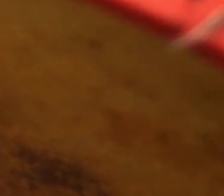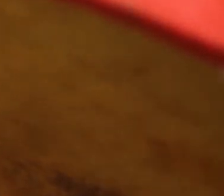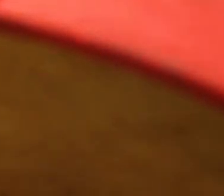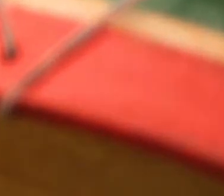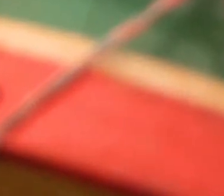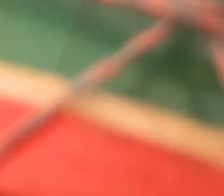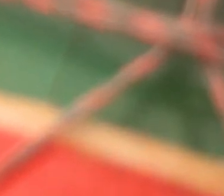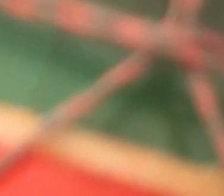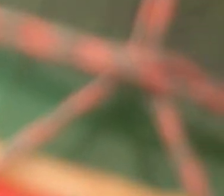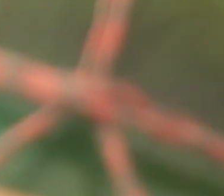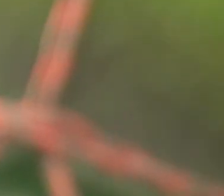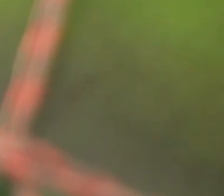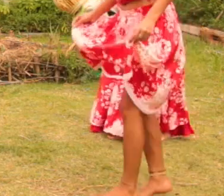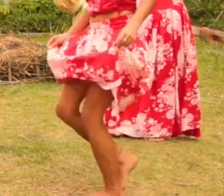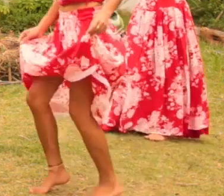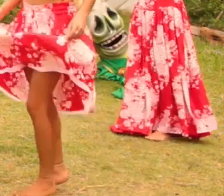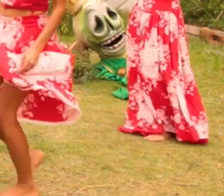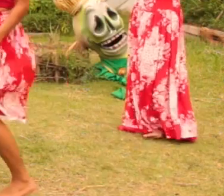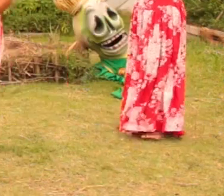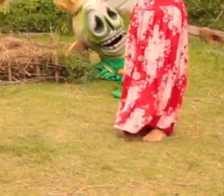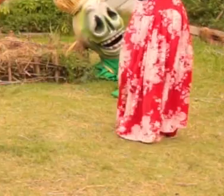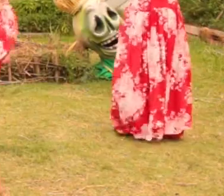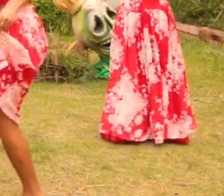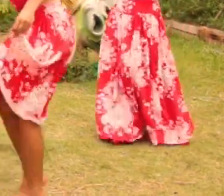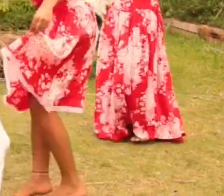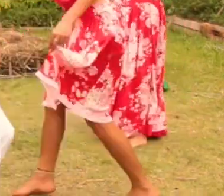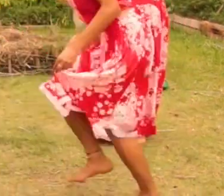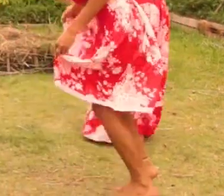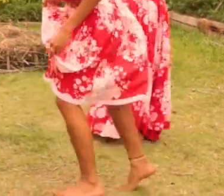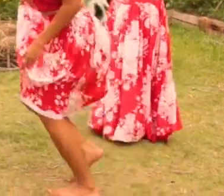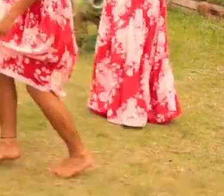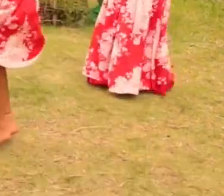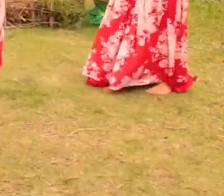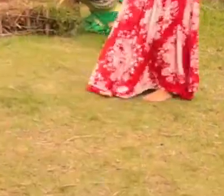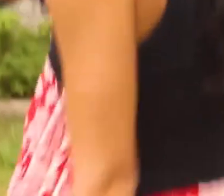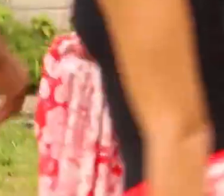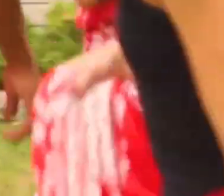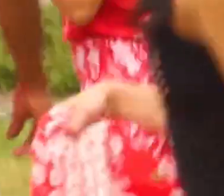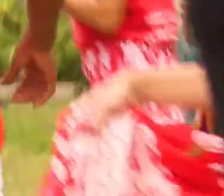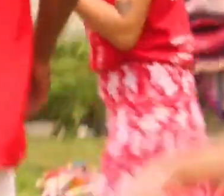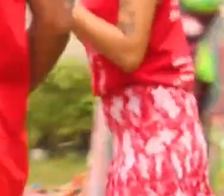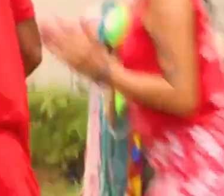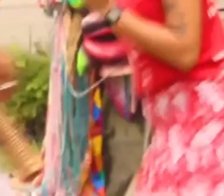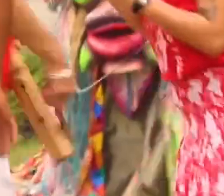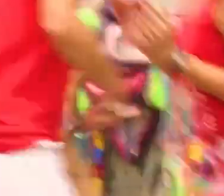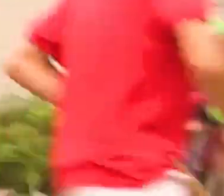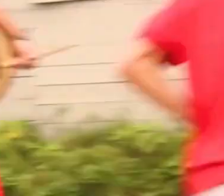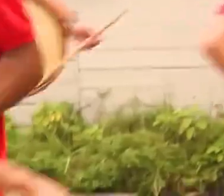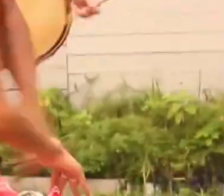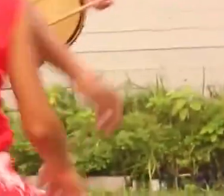bumbo, o nosso canto. Oi, Saravá São Benedito. Salve o bumbo, o nosso canto. Saravá